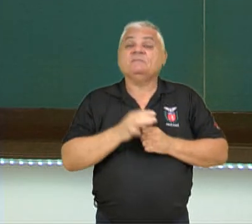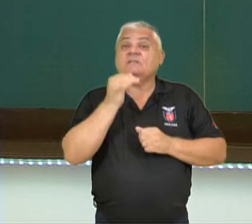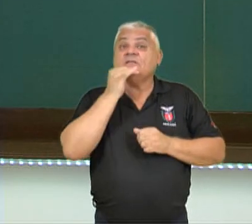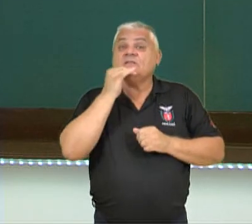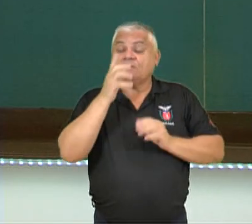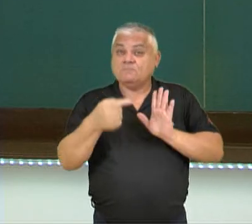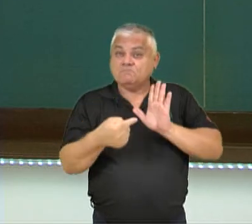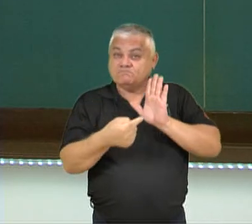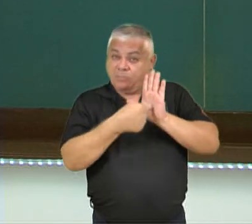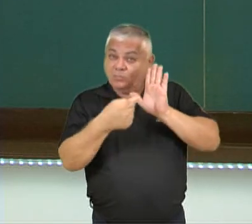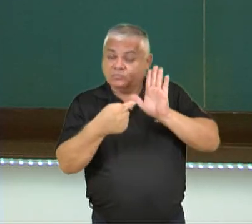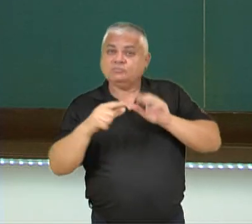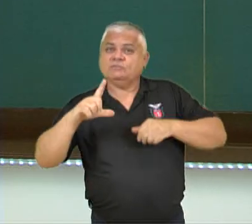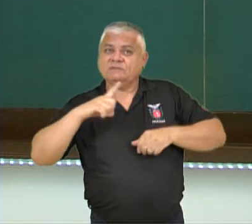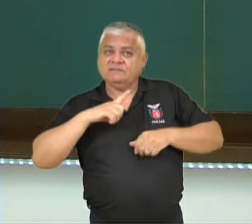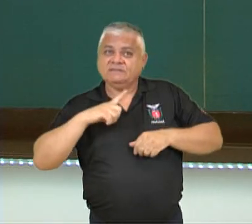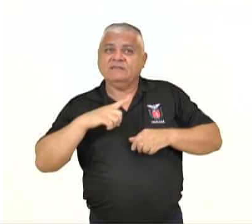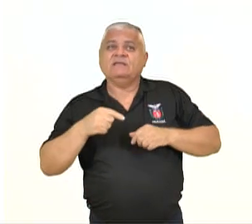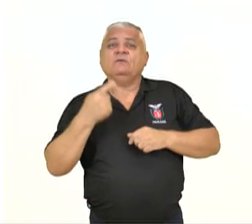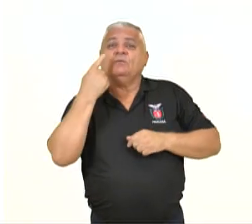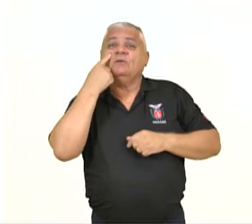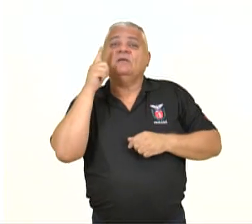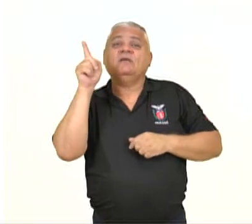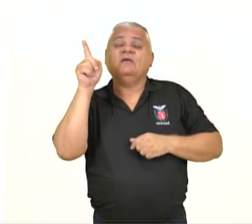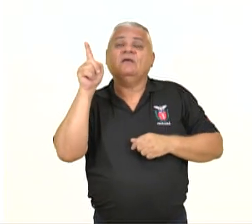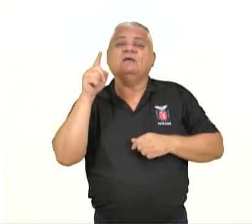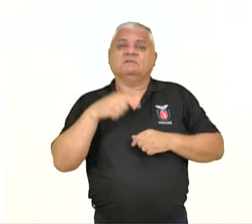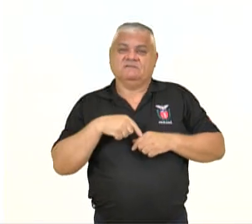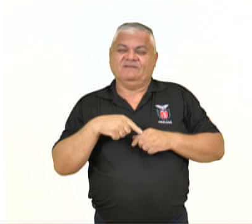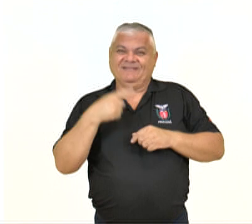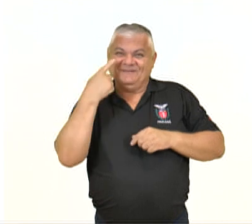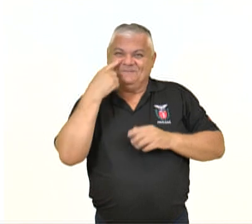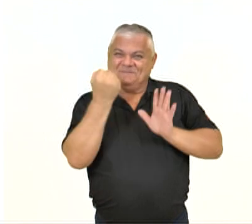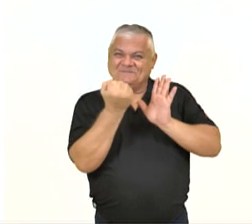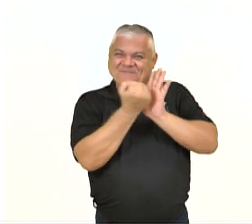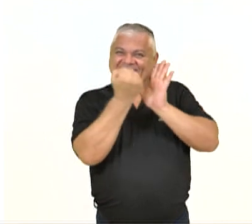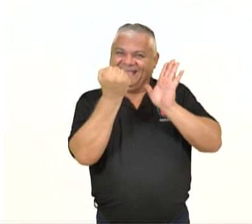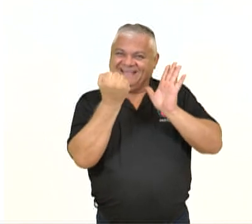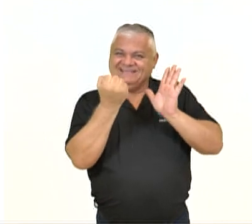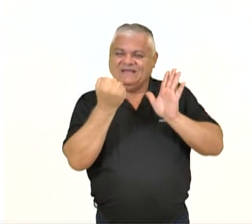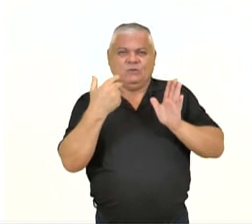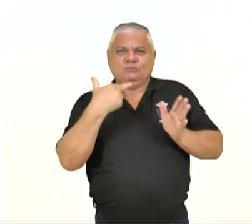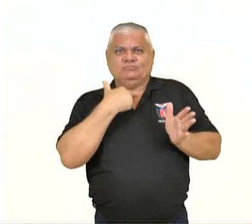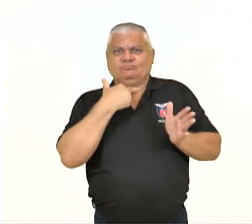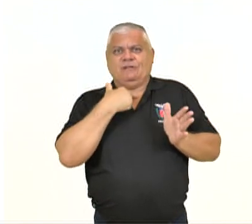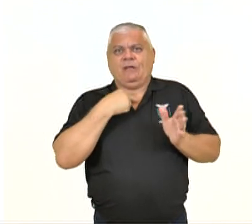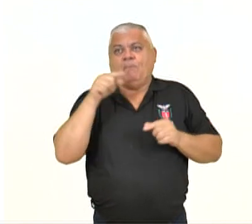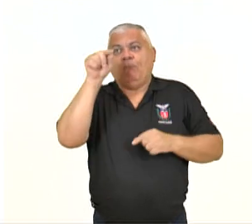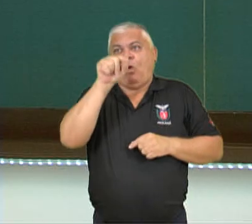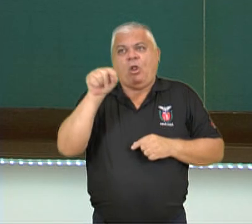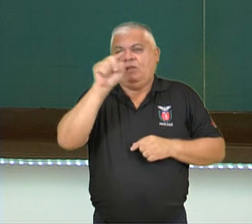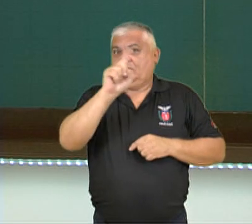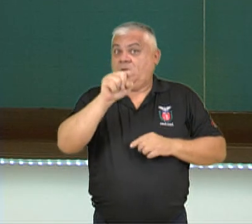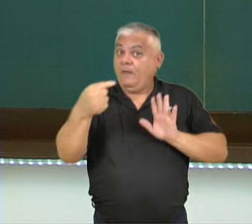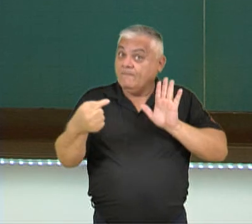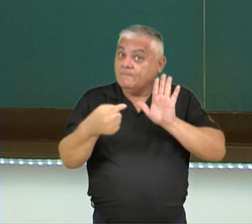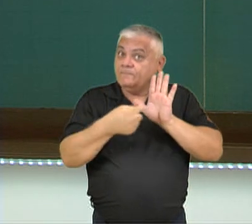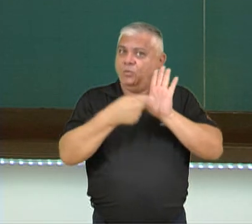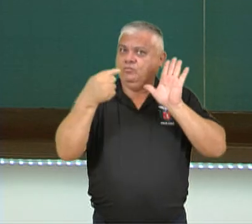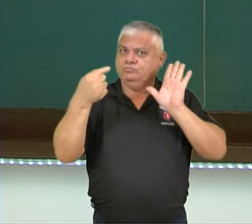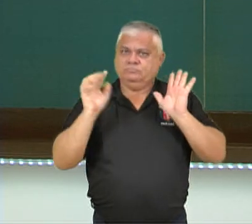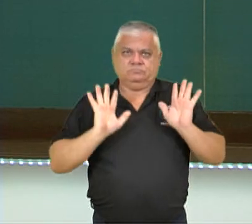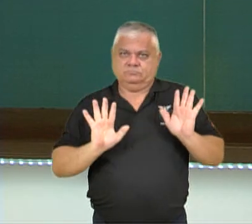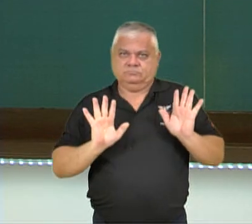ponto, nós temos, ó lá, ó, aquelas marcações. Como eu disse, não dá para fazer bolinha, tá bom? É um